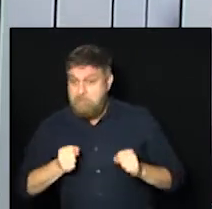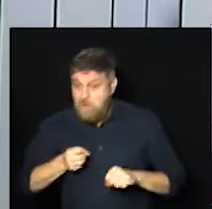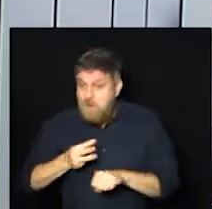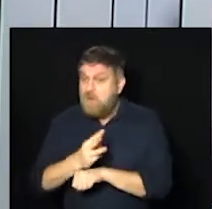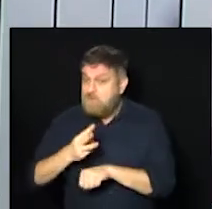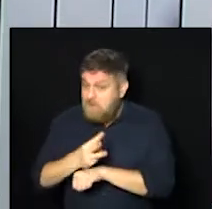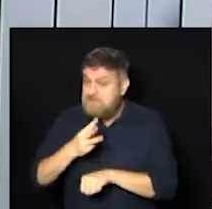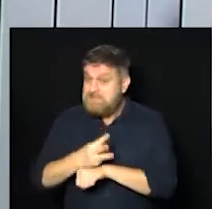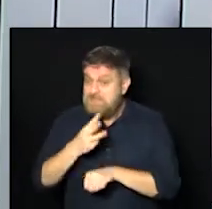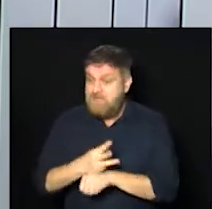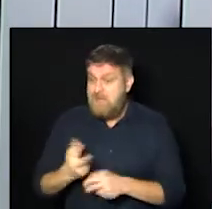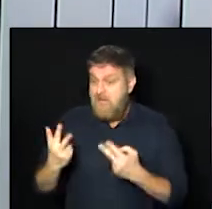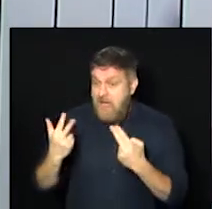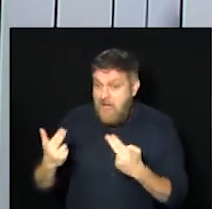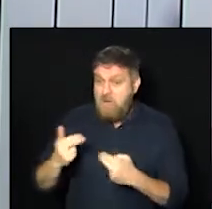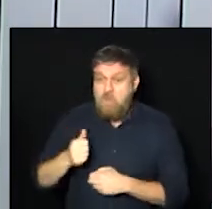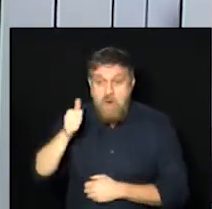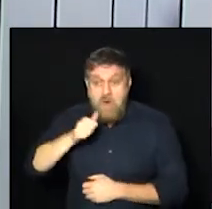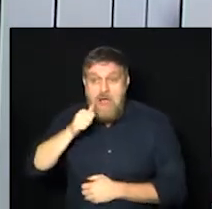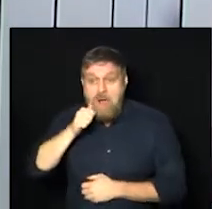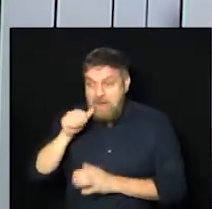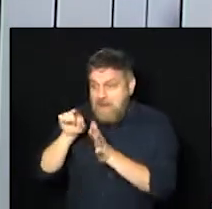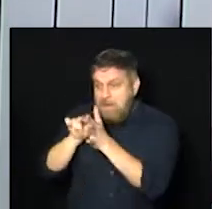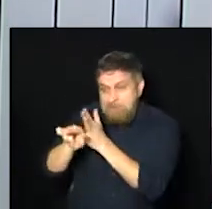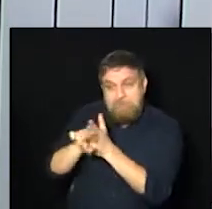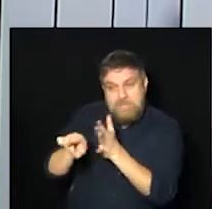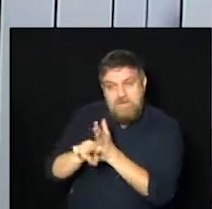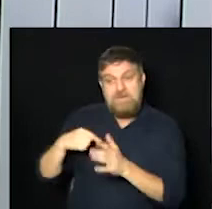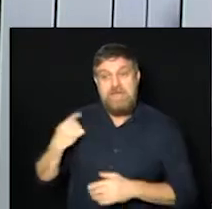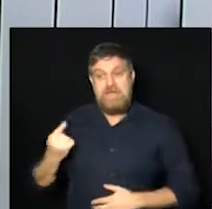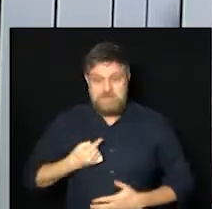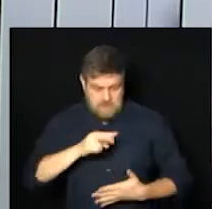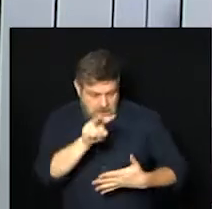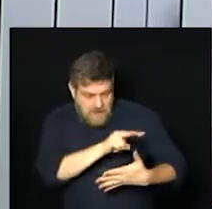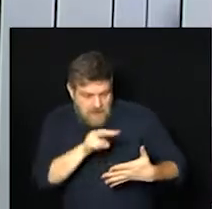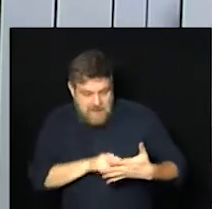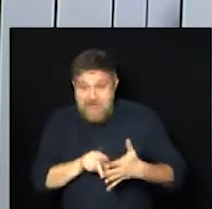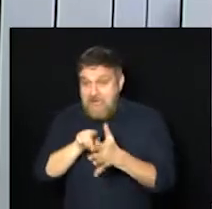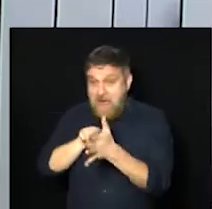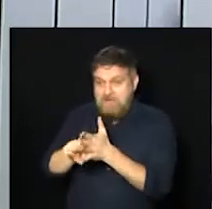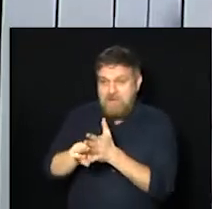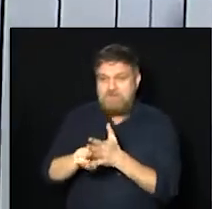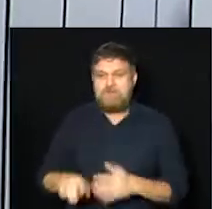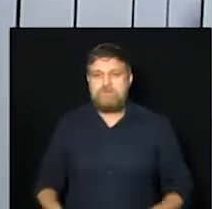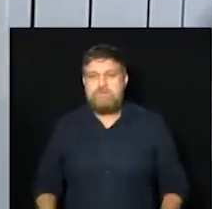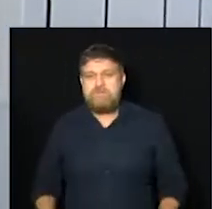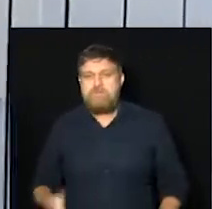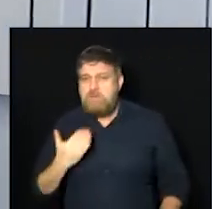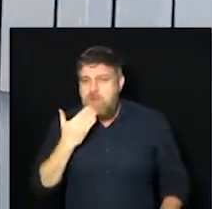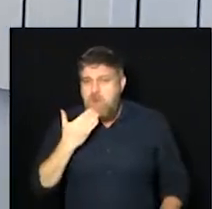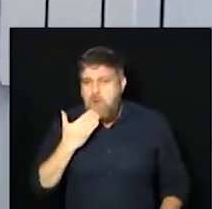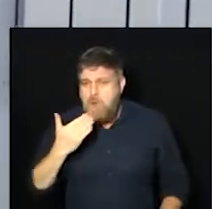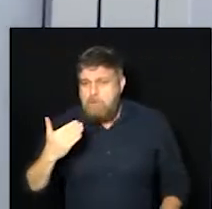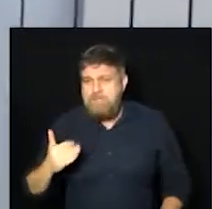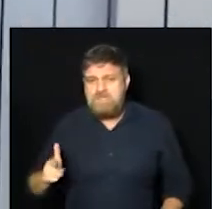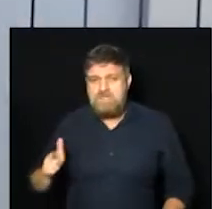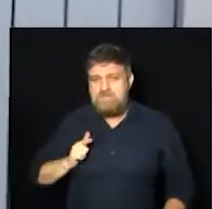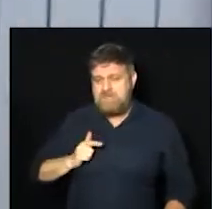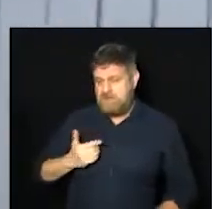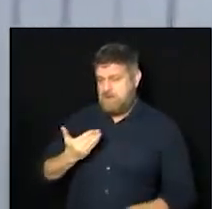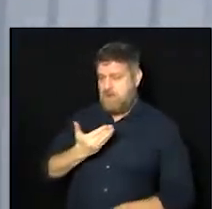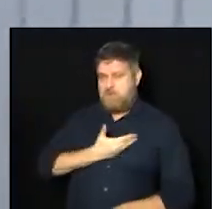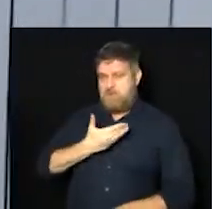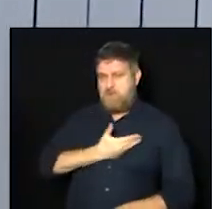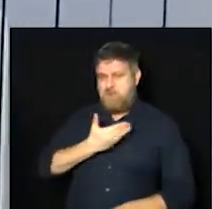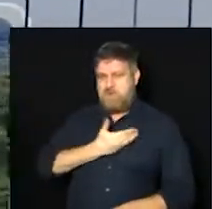978-293776. Faça que nem a Raíssa, manda a sua pergunta que a gente fala ao vivo aqui no programa. Vou pedir por gentileza para o Sávio Monteiro Mingão